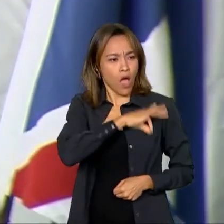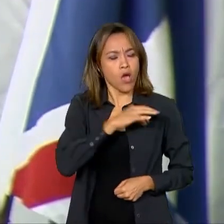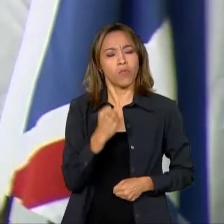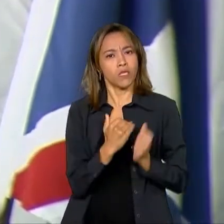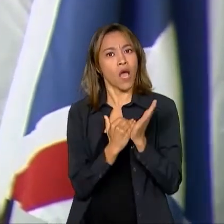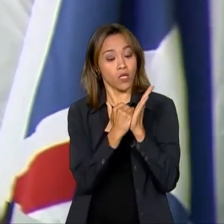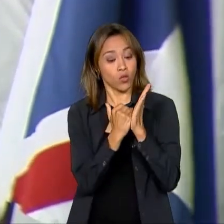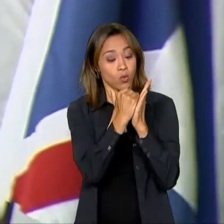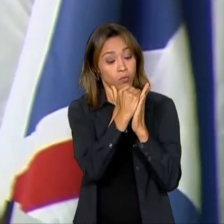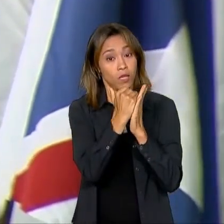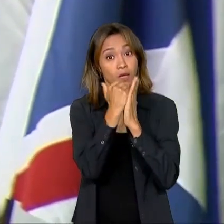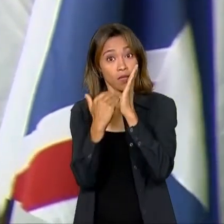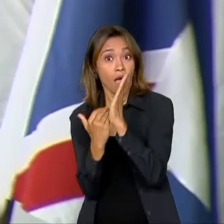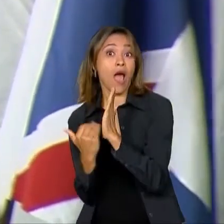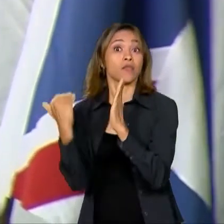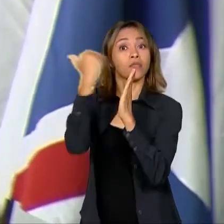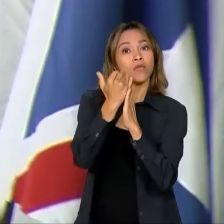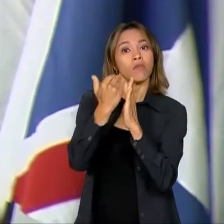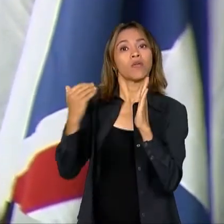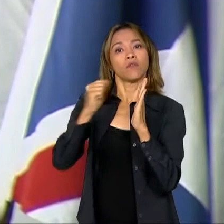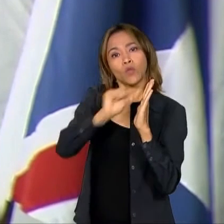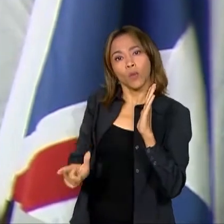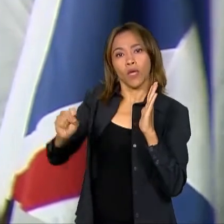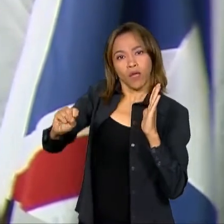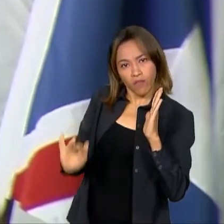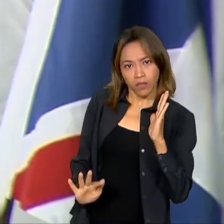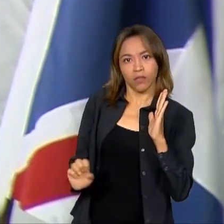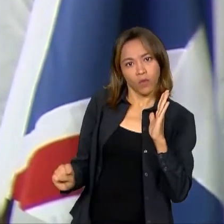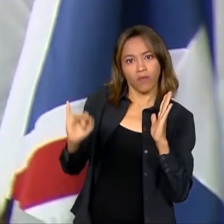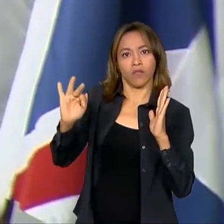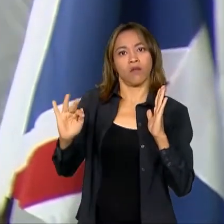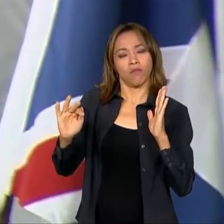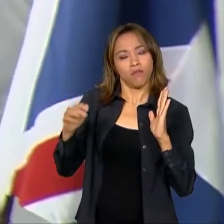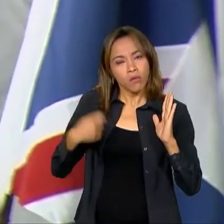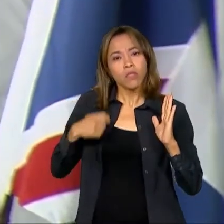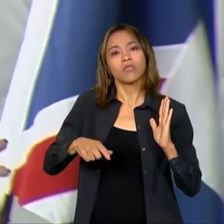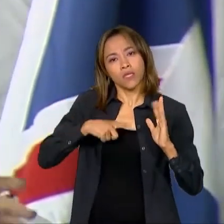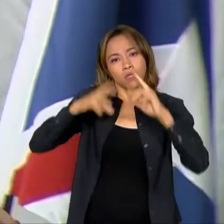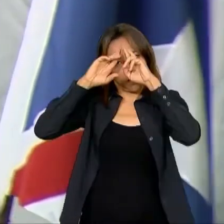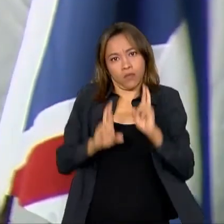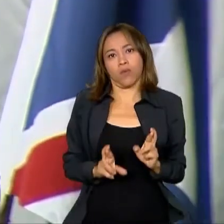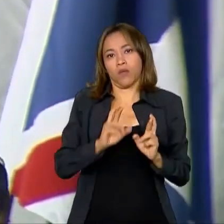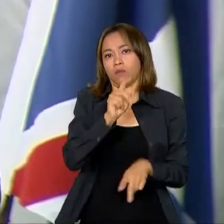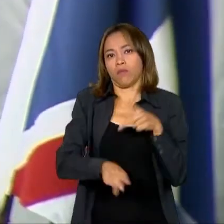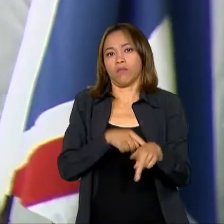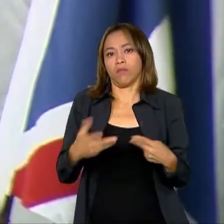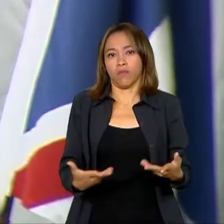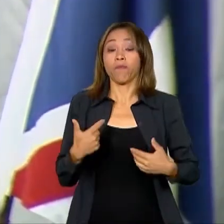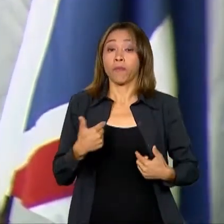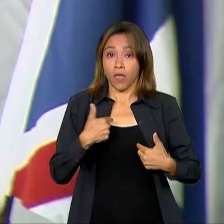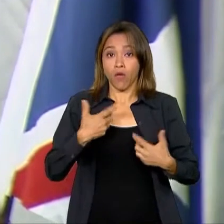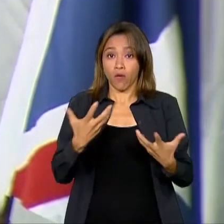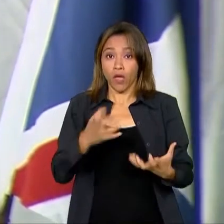subir acima da inflação, porque é a forma do povo ter dignidade. Então, eu quero encerrar